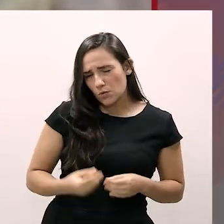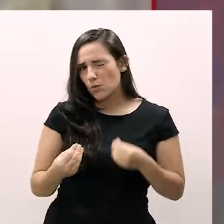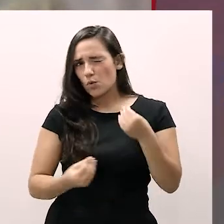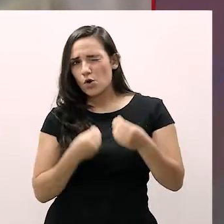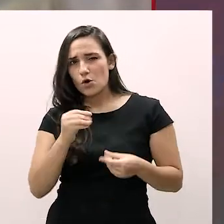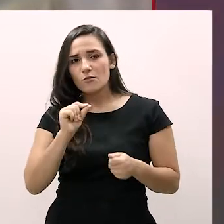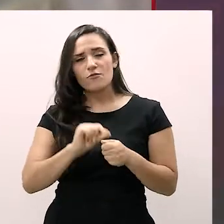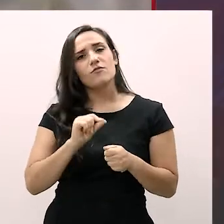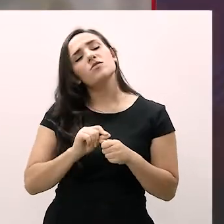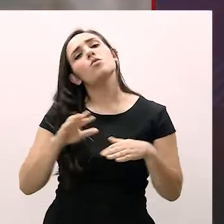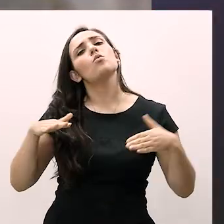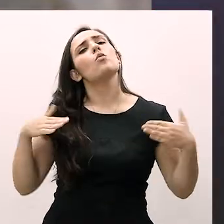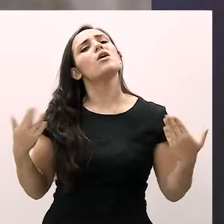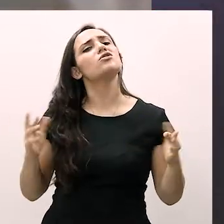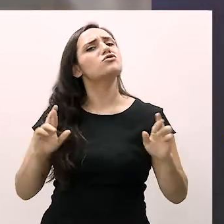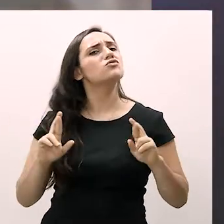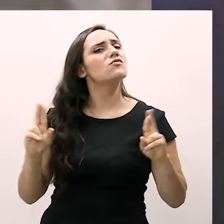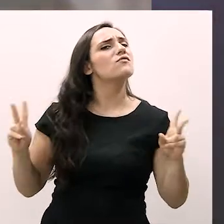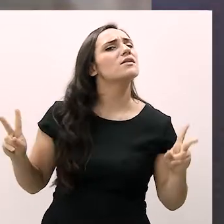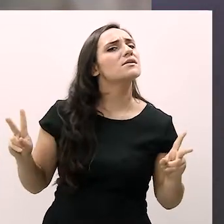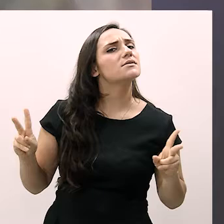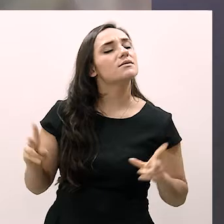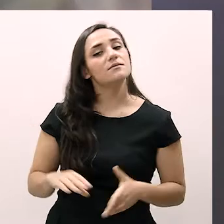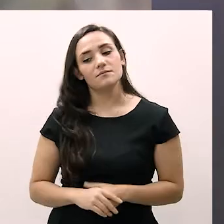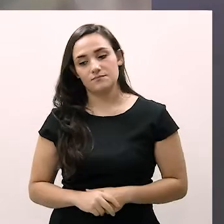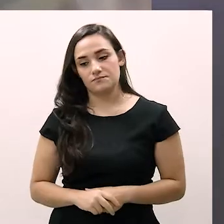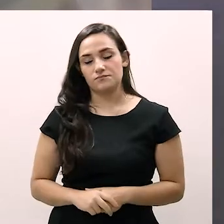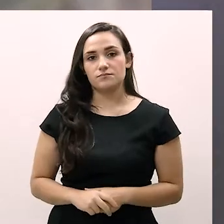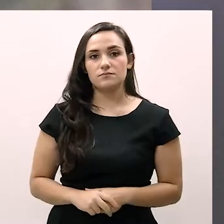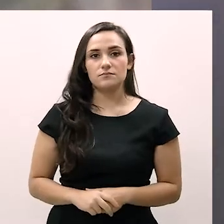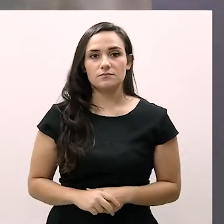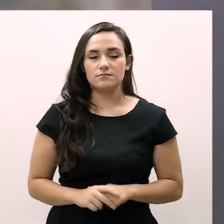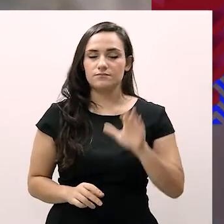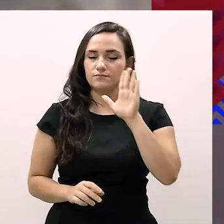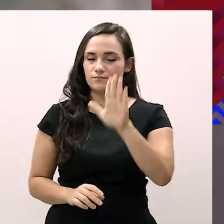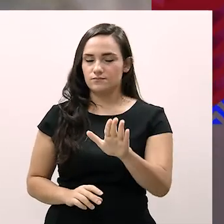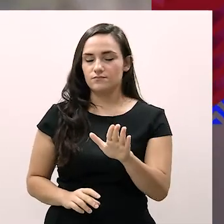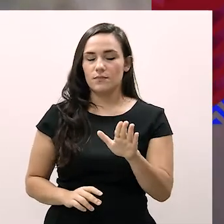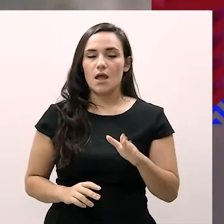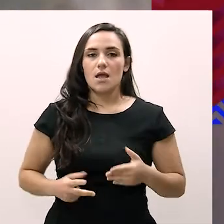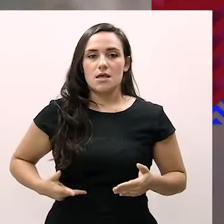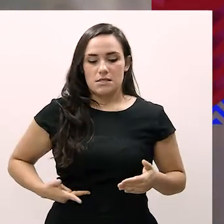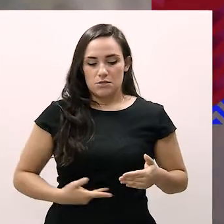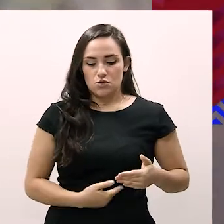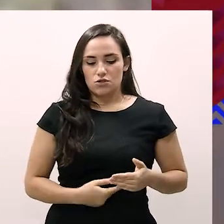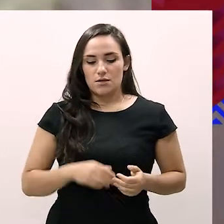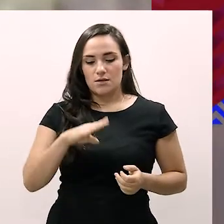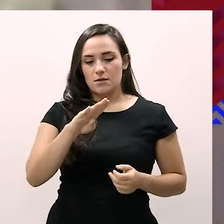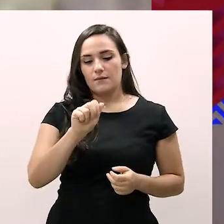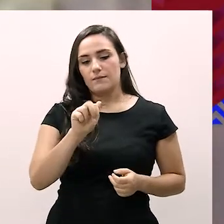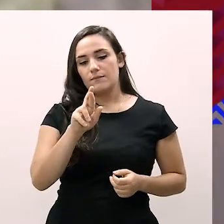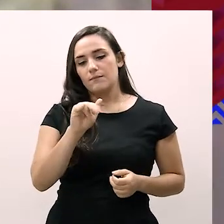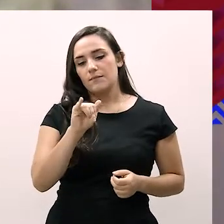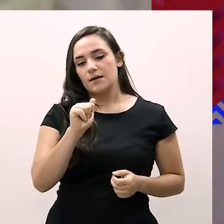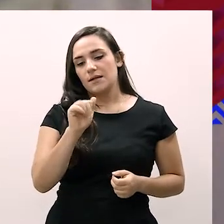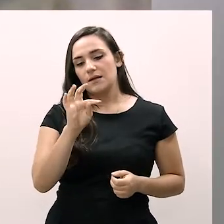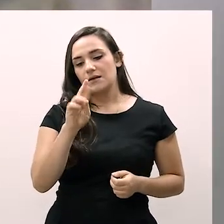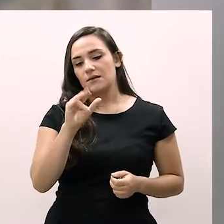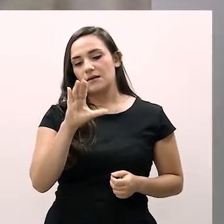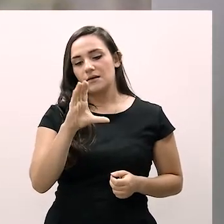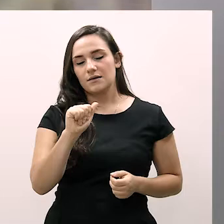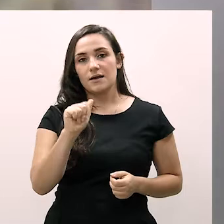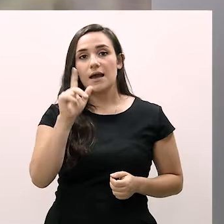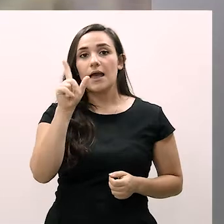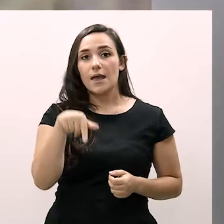procedimento? A cirurgia bariátrica visa tratar os pacientes que são pacientes obesos mórbidos. É